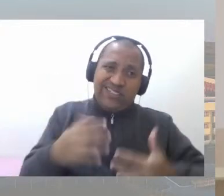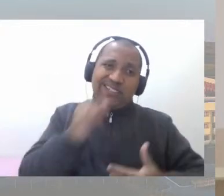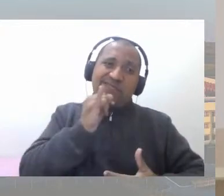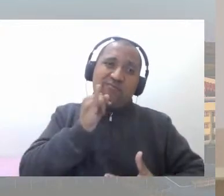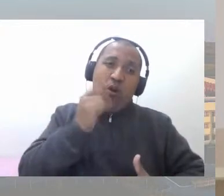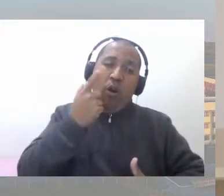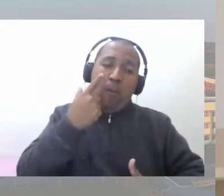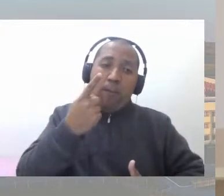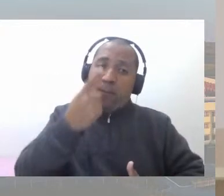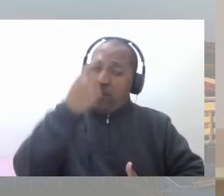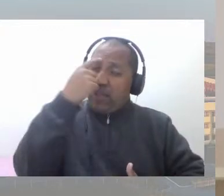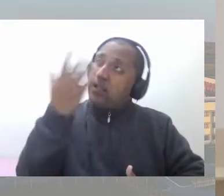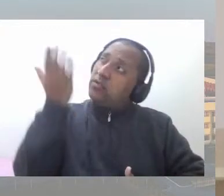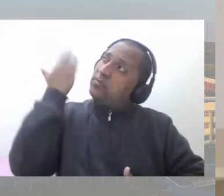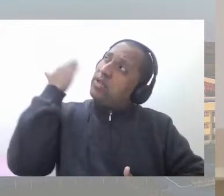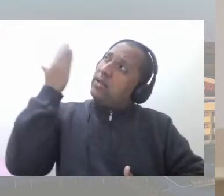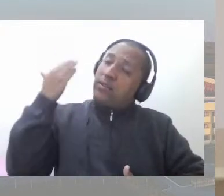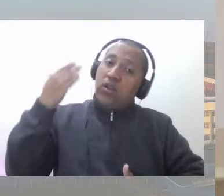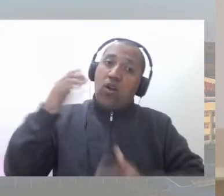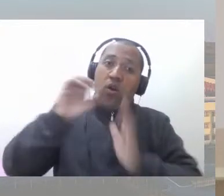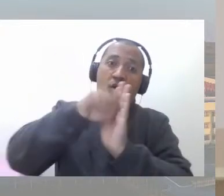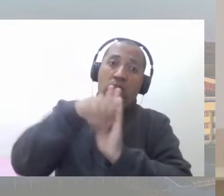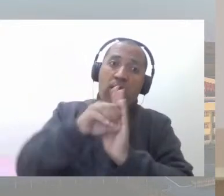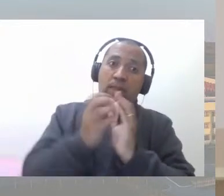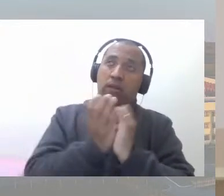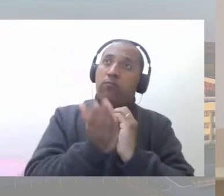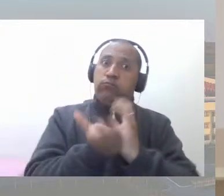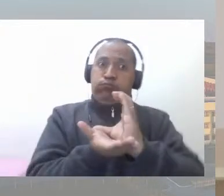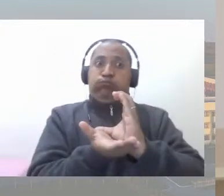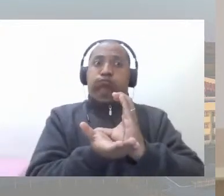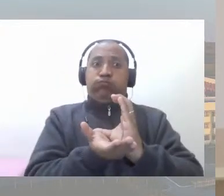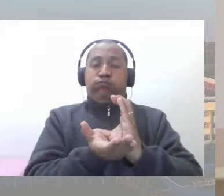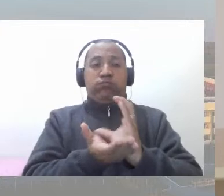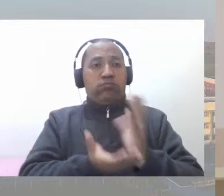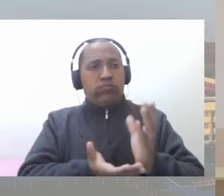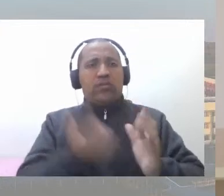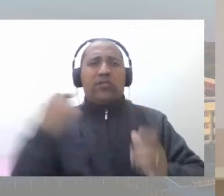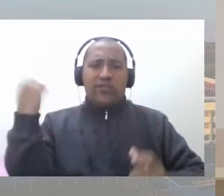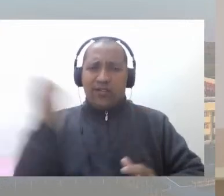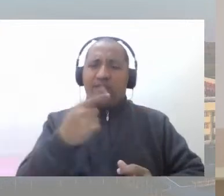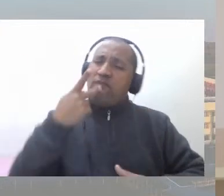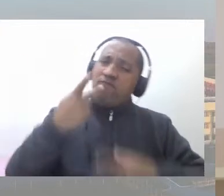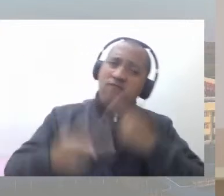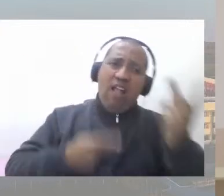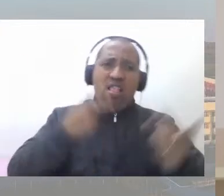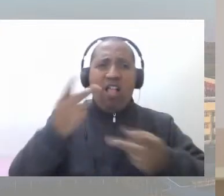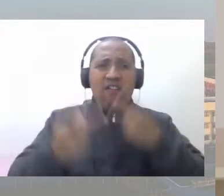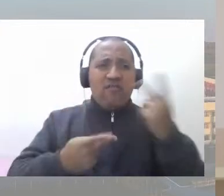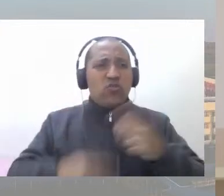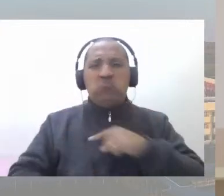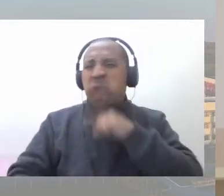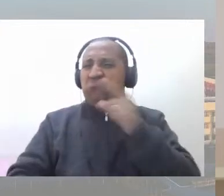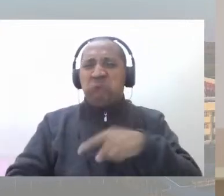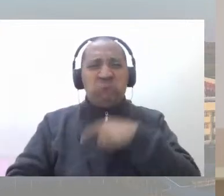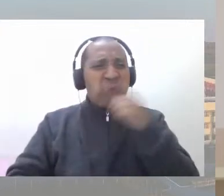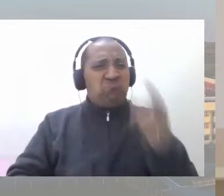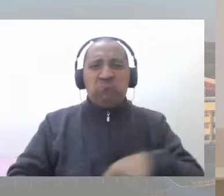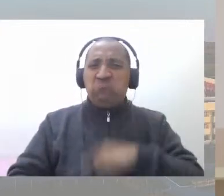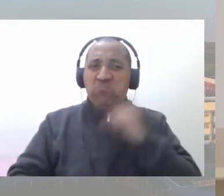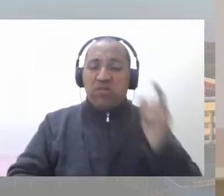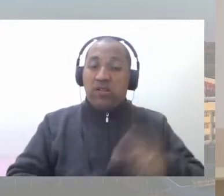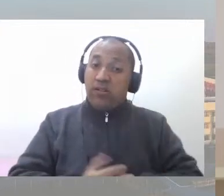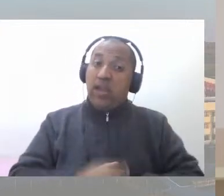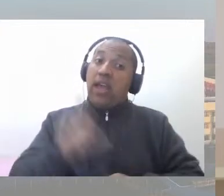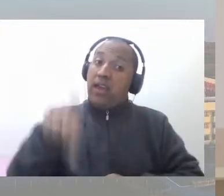né, recomposição de orçamento, isso era uma coisa que nós falávamos e não tinha eco, né? Então, eu acho que